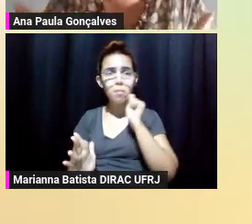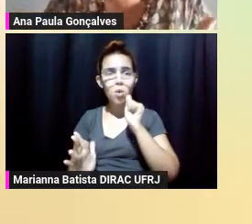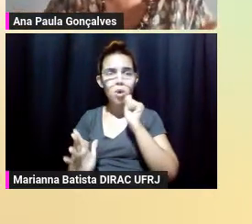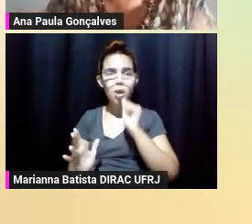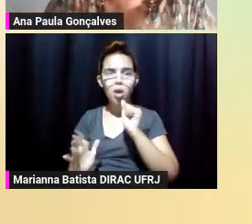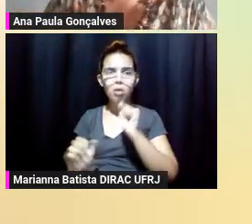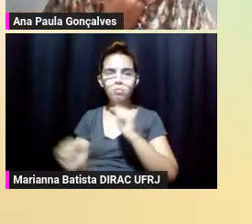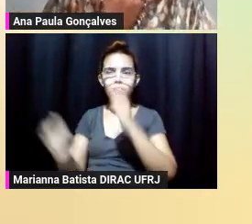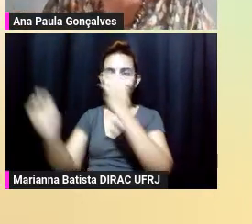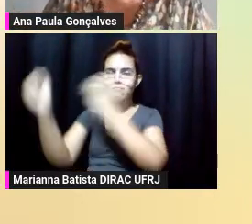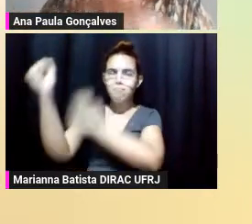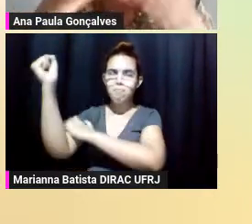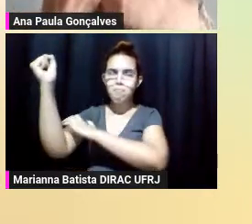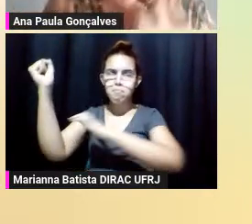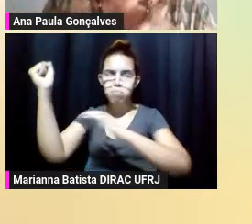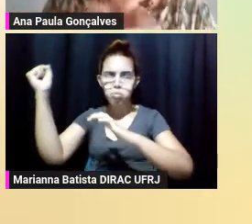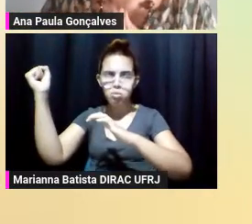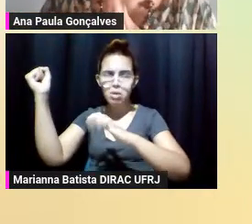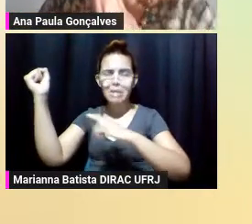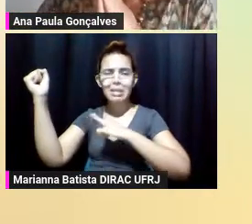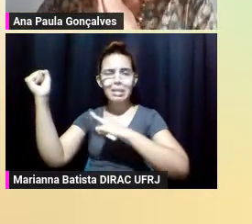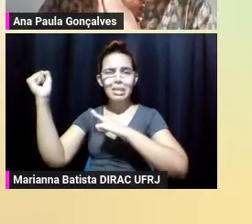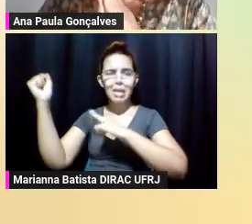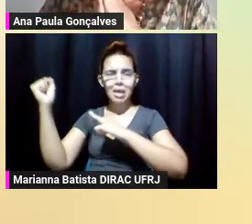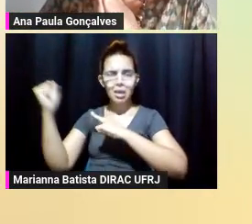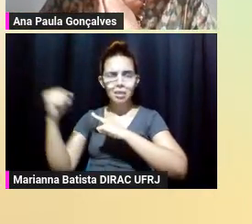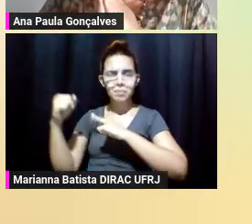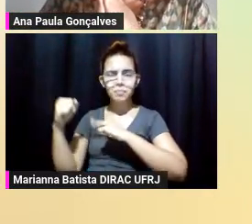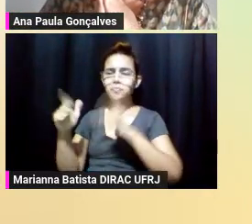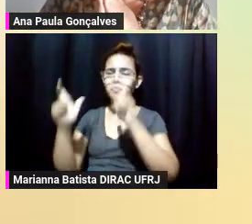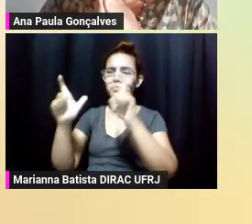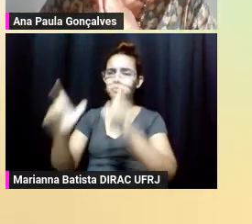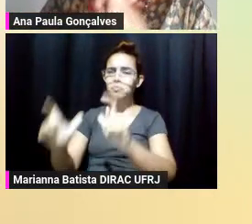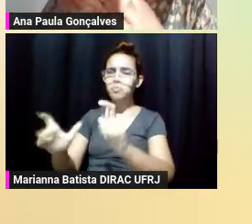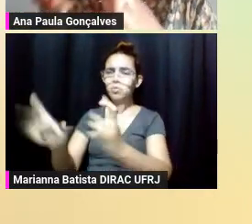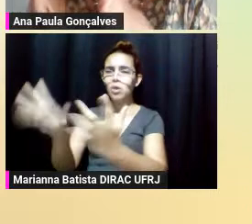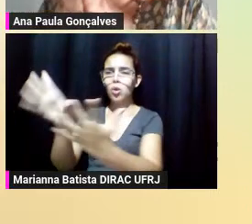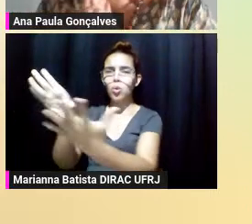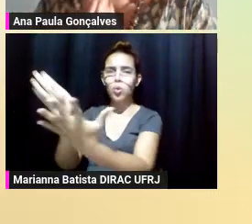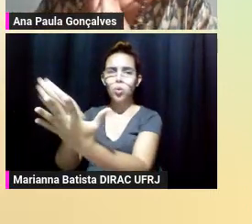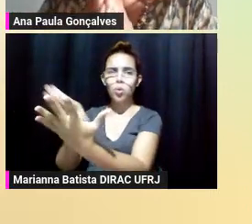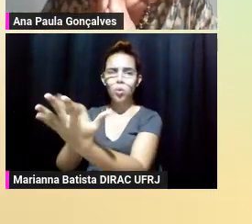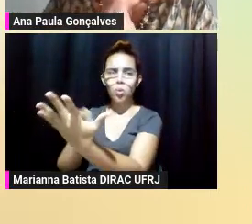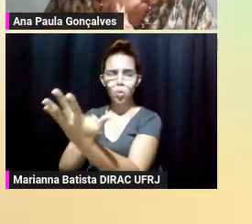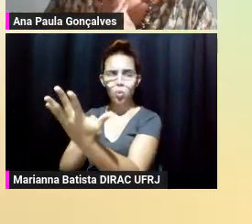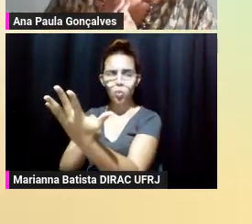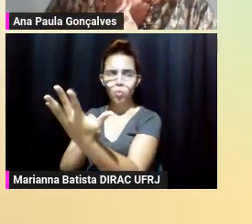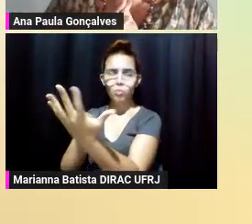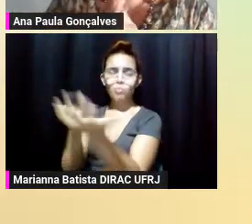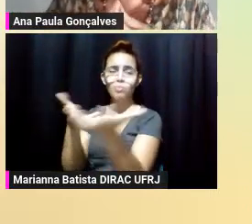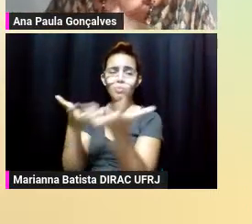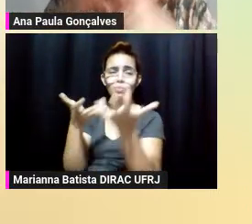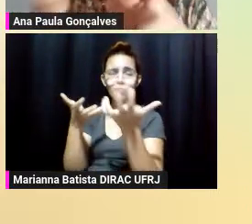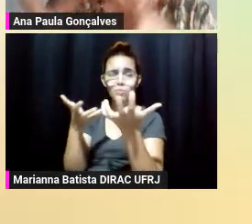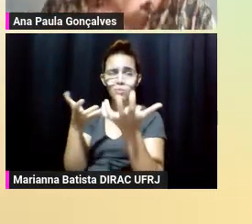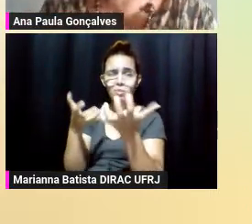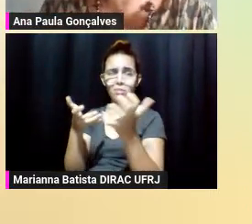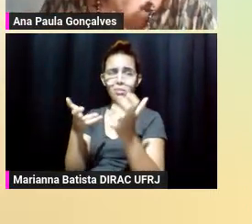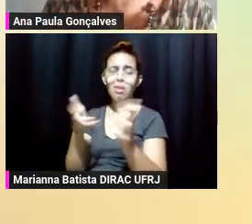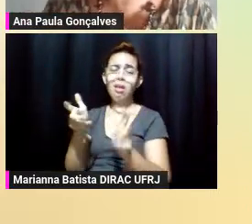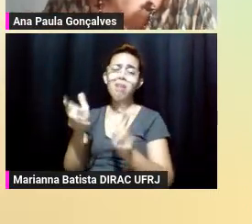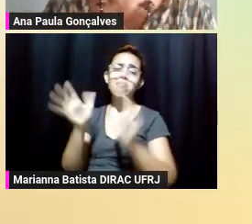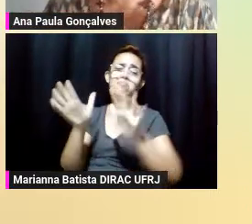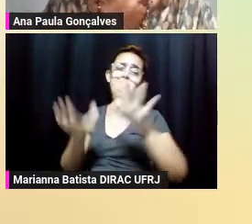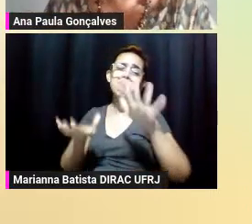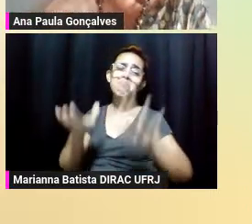onde eu me espelhei, né? Onde eu me inspirei, e algumas vezes que eu pensei em desistir, pensando que esse lugar não